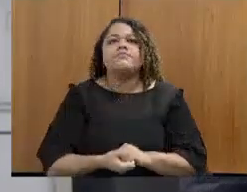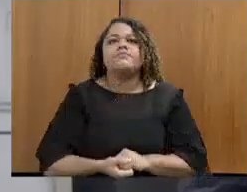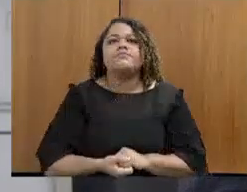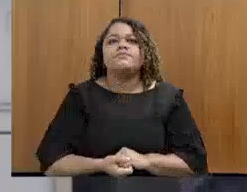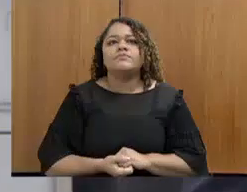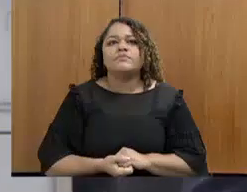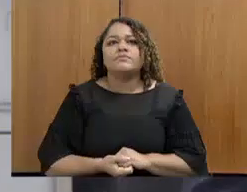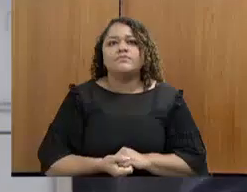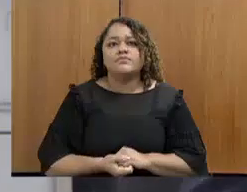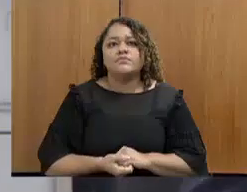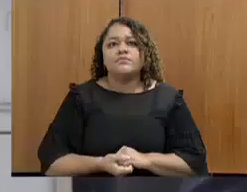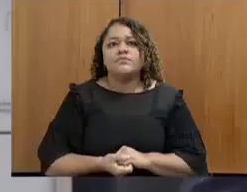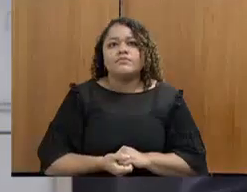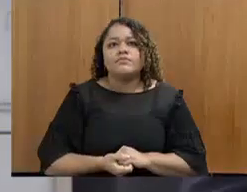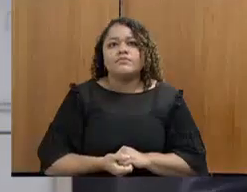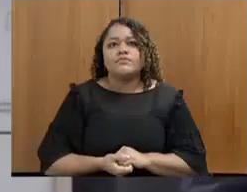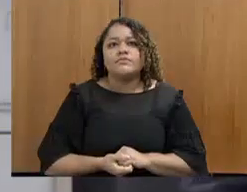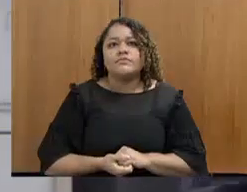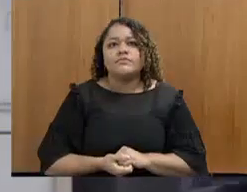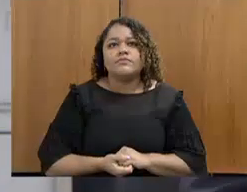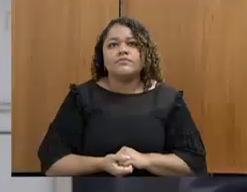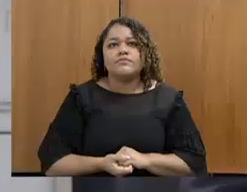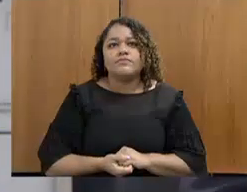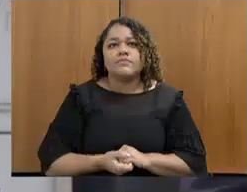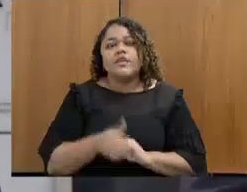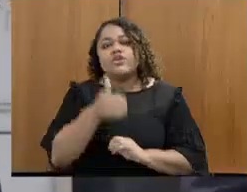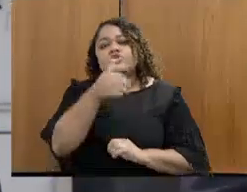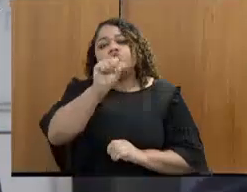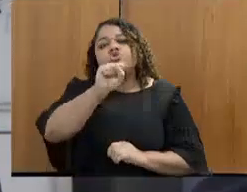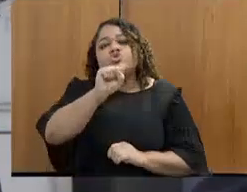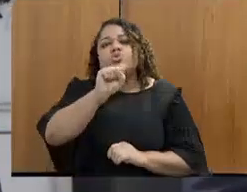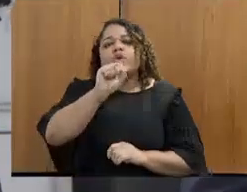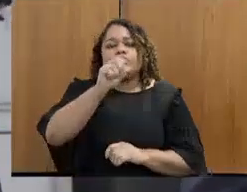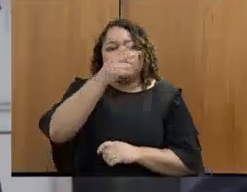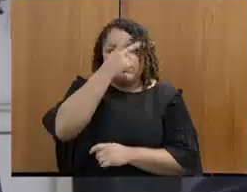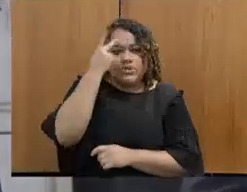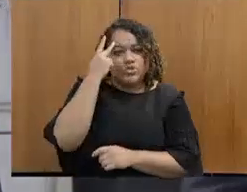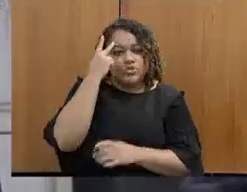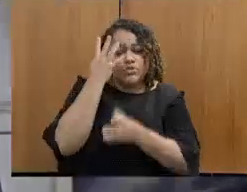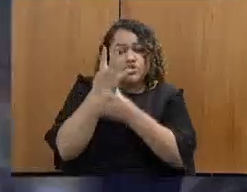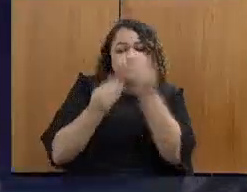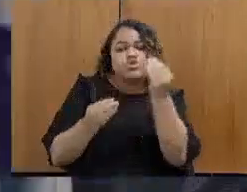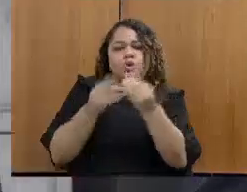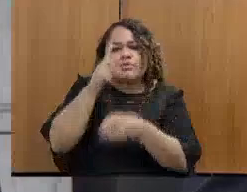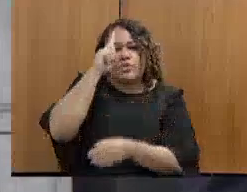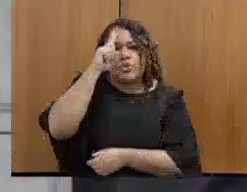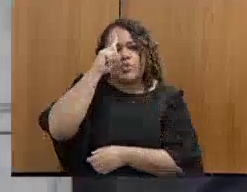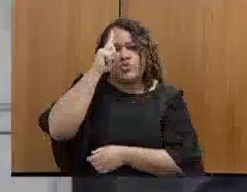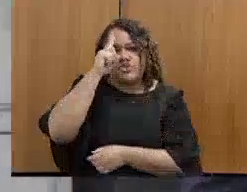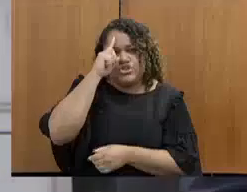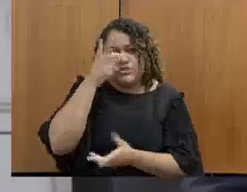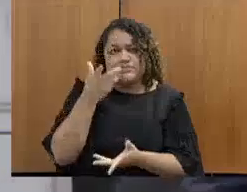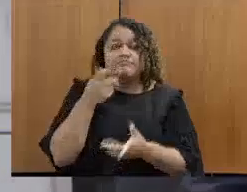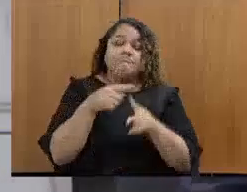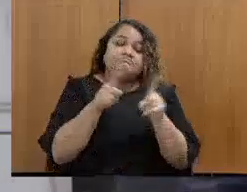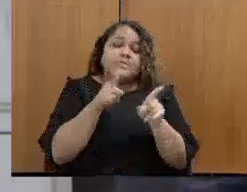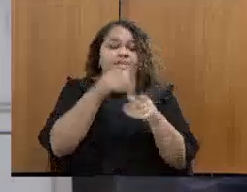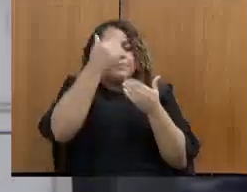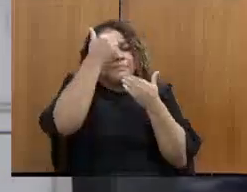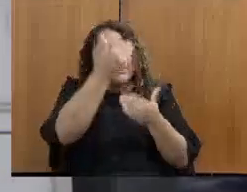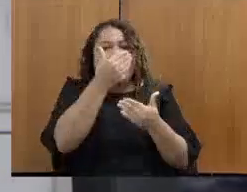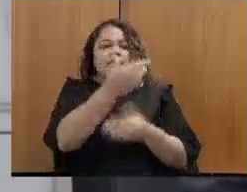atender 18 casos desaparecimentos diários né Doutora mas obrigada pelas